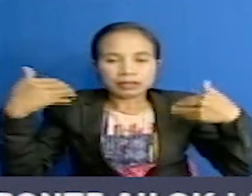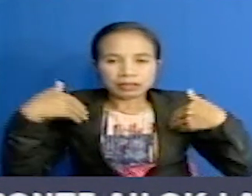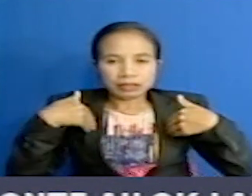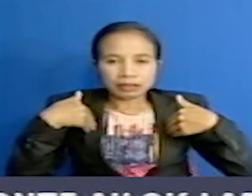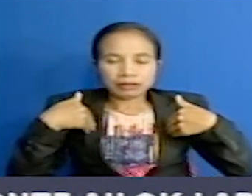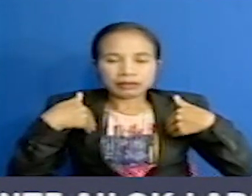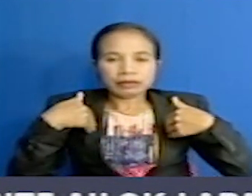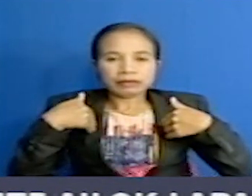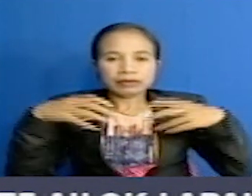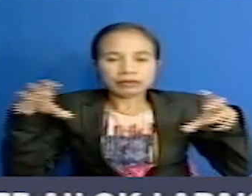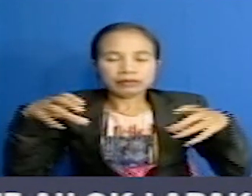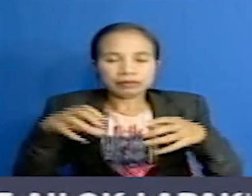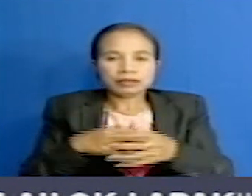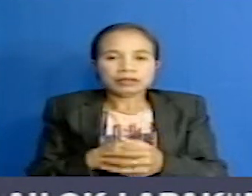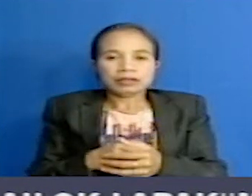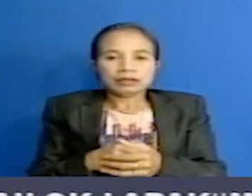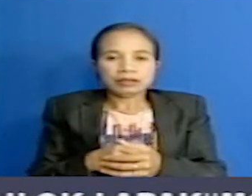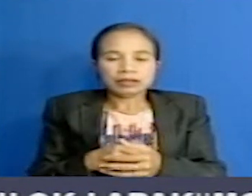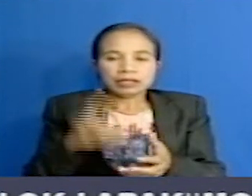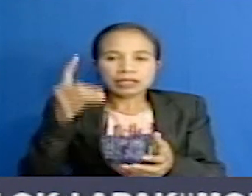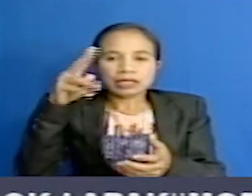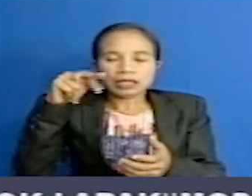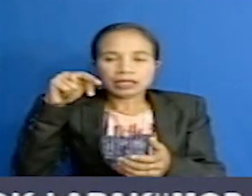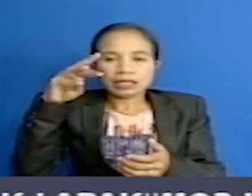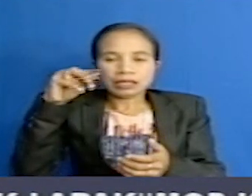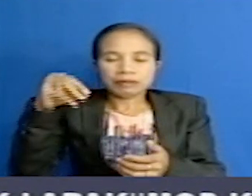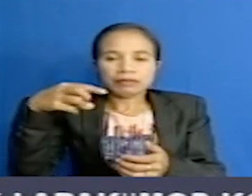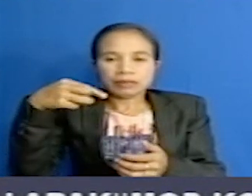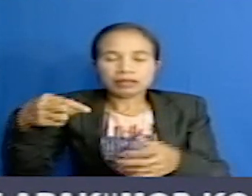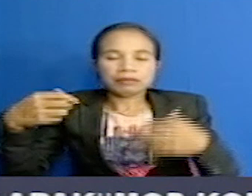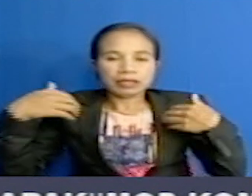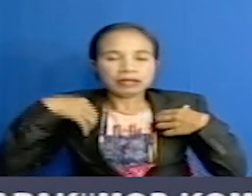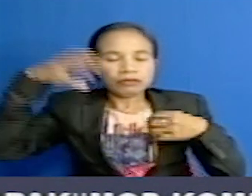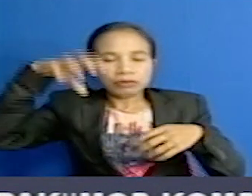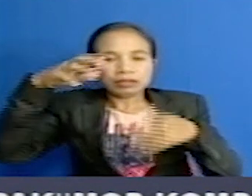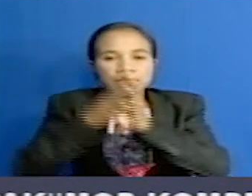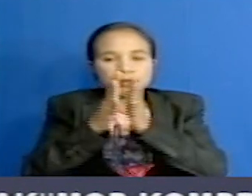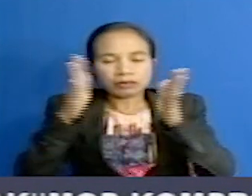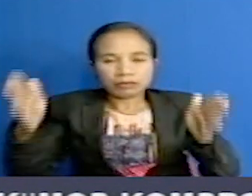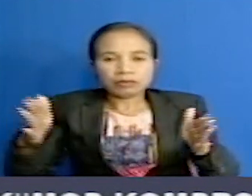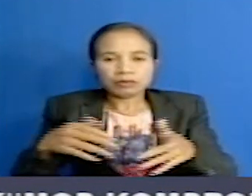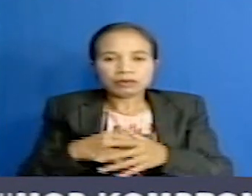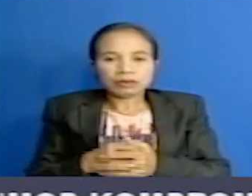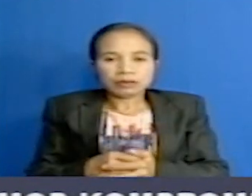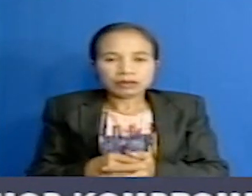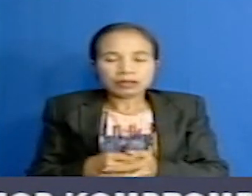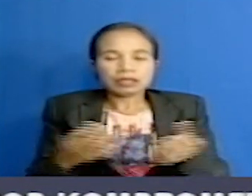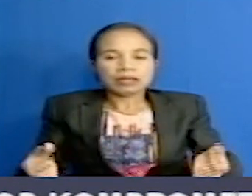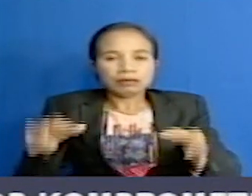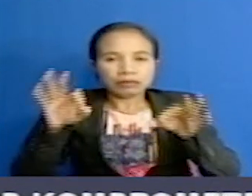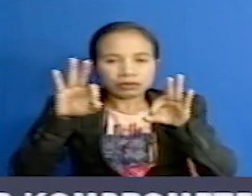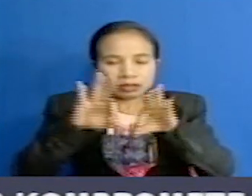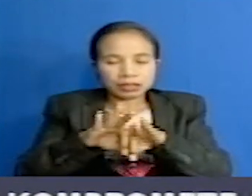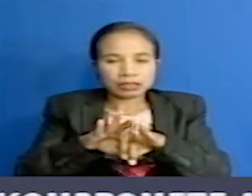no sistema fenômenos meteorológicos neve ativa ou de halo neve makas maka nia risco ba